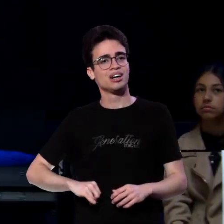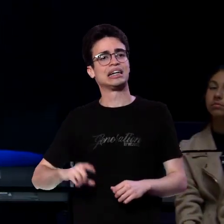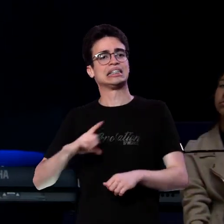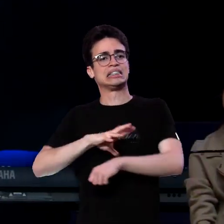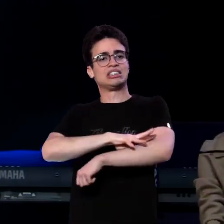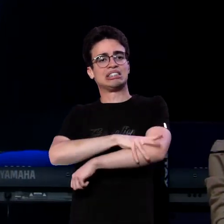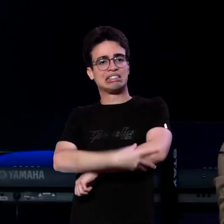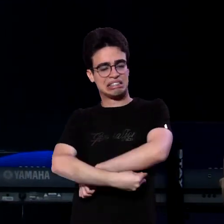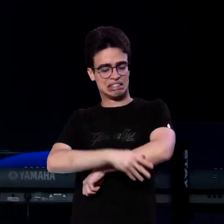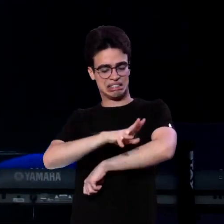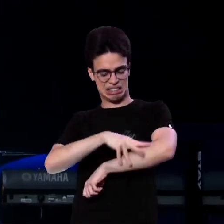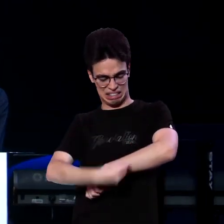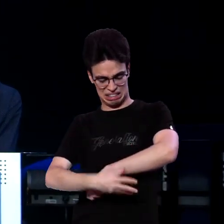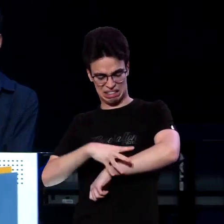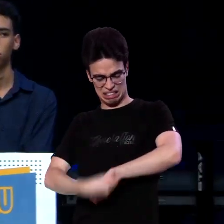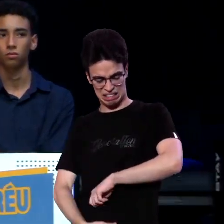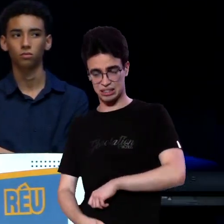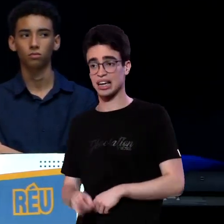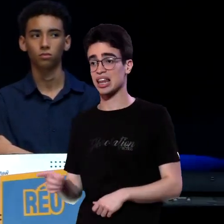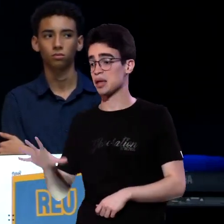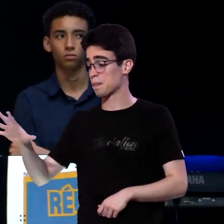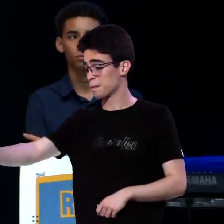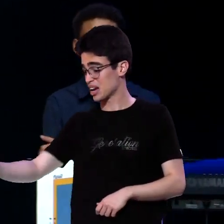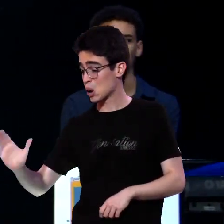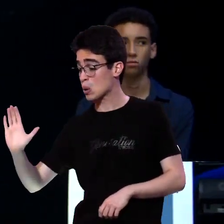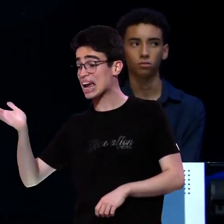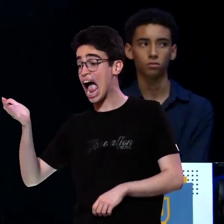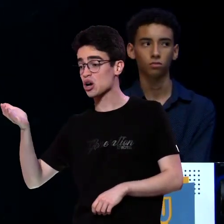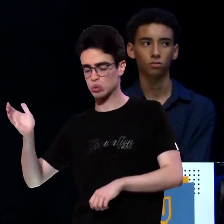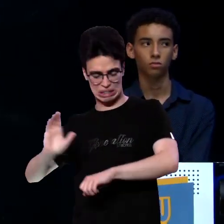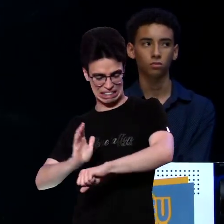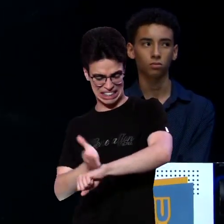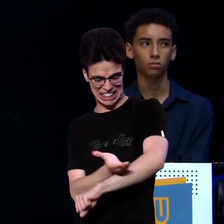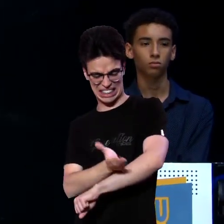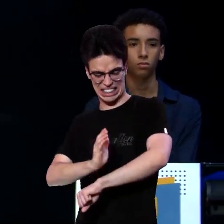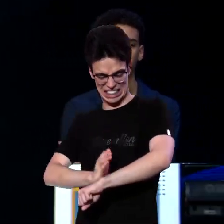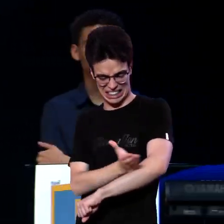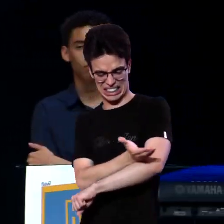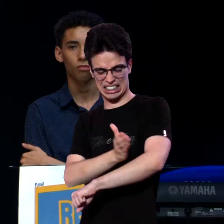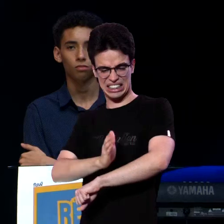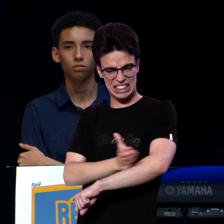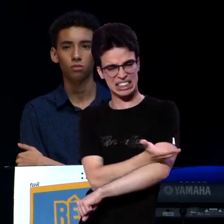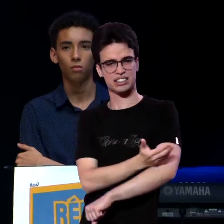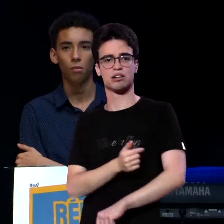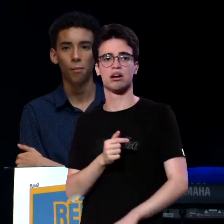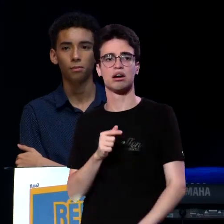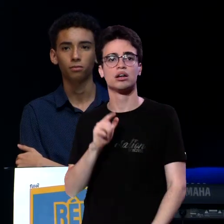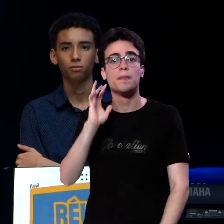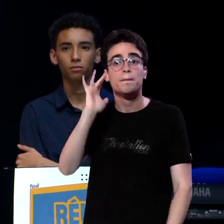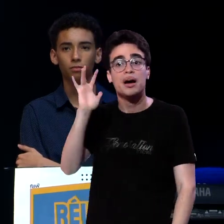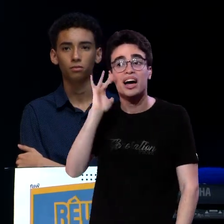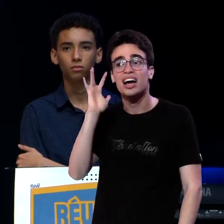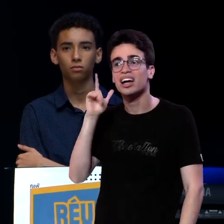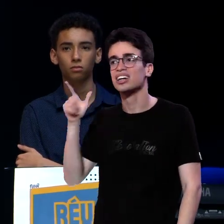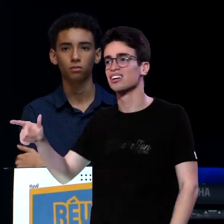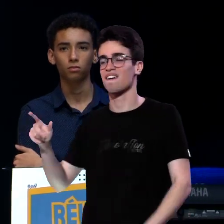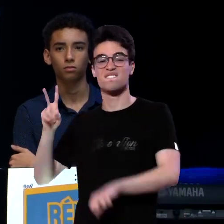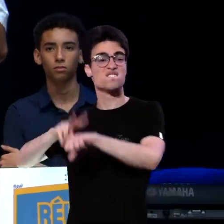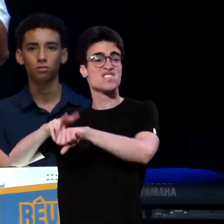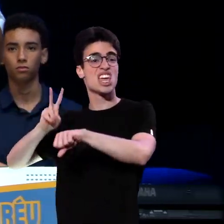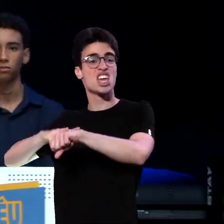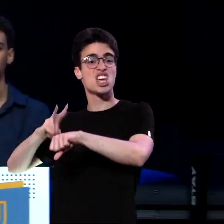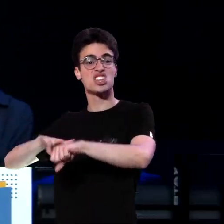a cabeça, e ele pega um caco de louça para se coçar. Você imagina só se coçar com um caco de